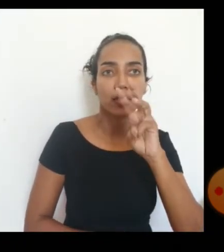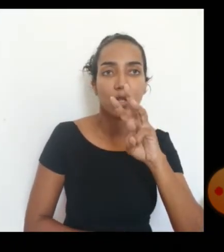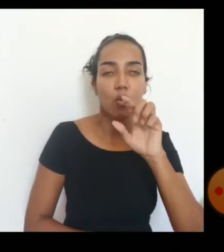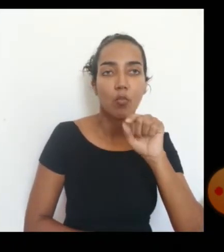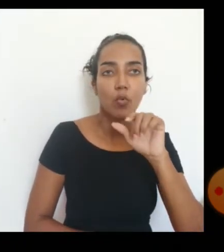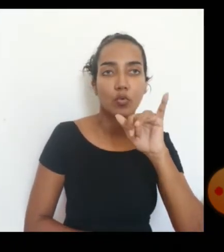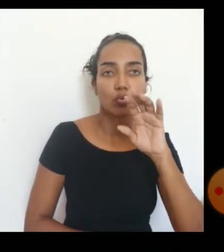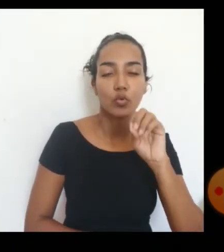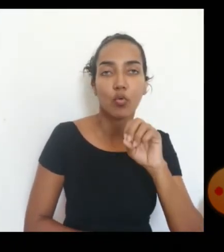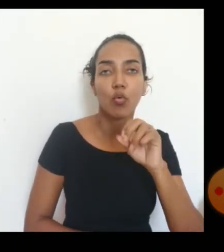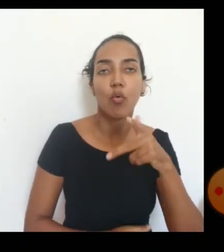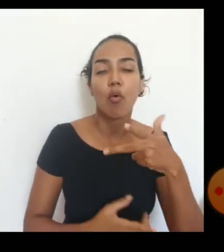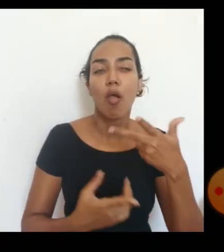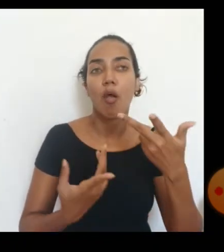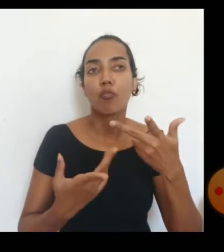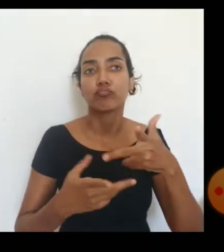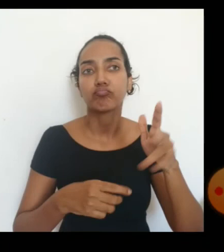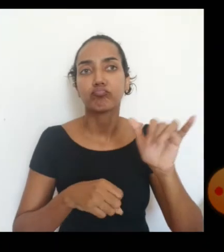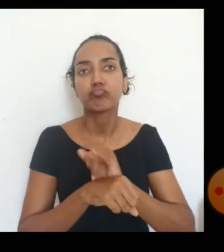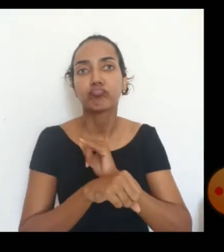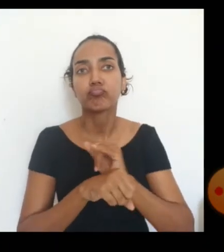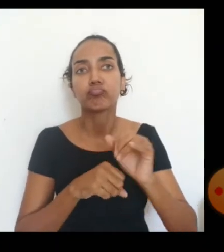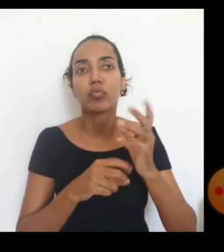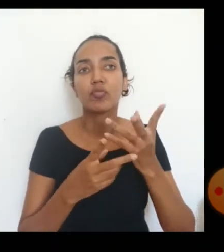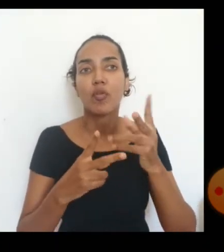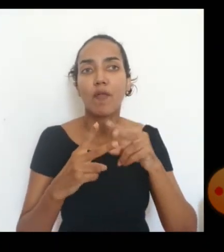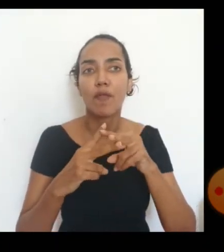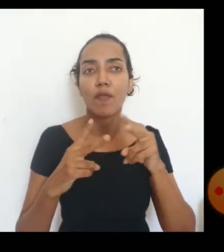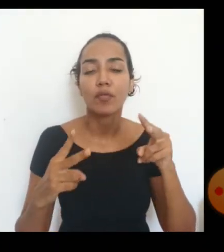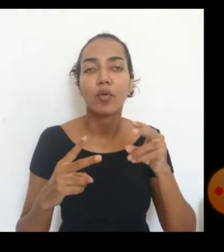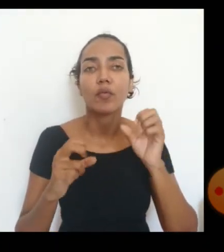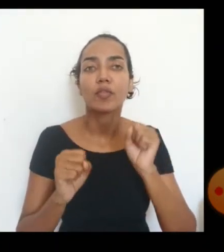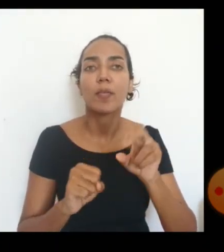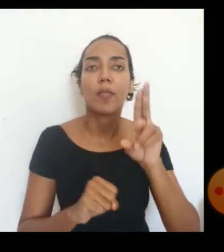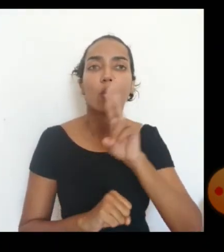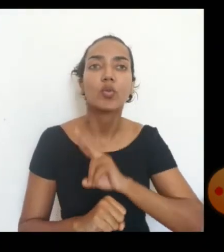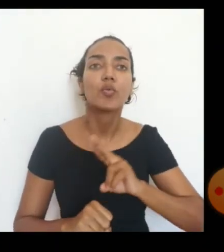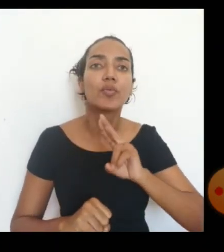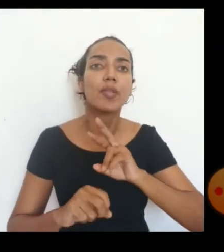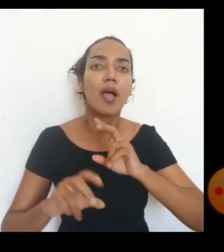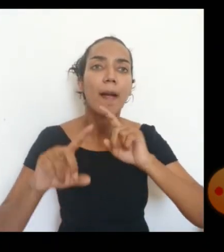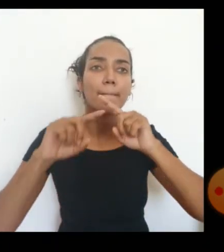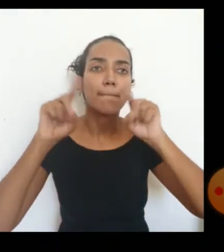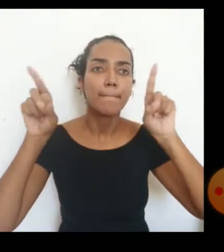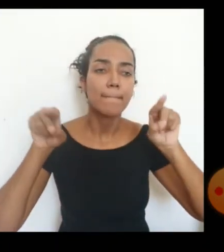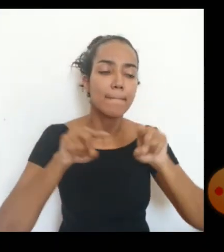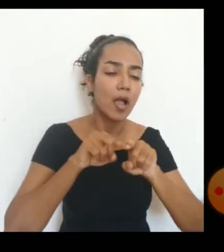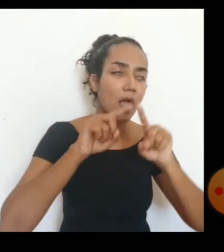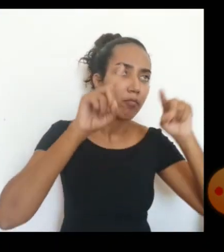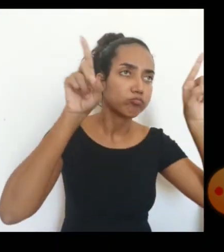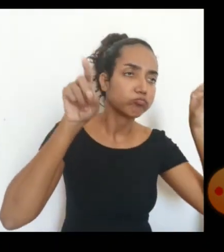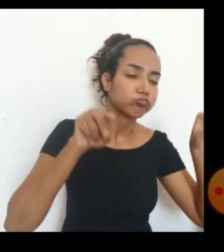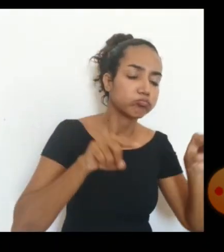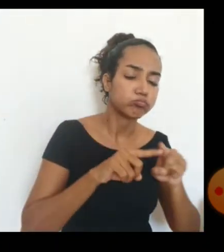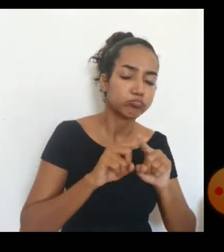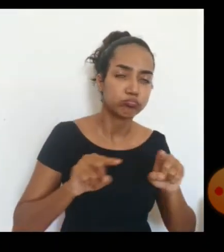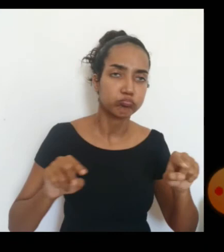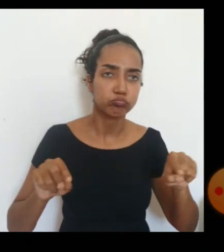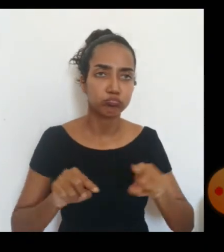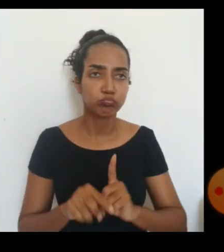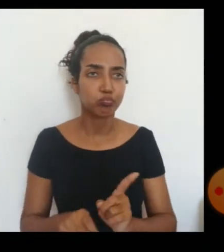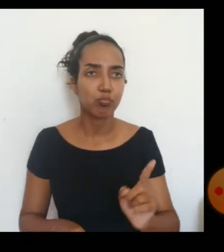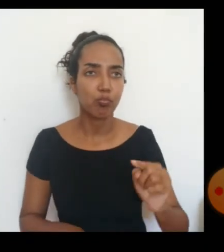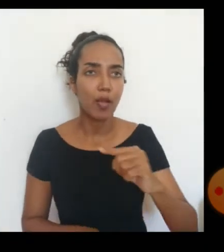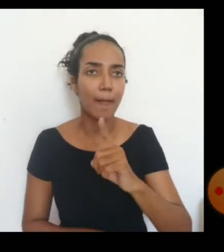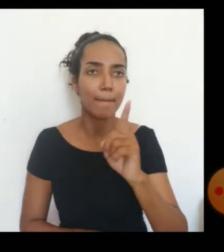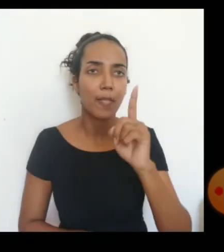até estendi o diagrama, né? Tem a classe conta, cliente e endereço. Tá? A gente vai